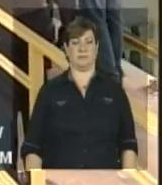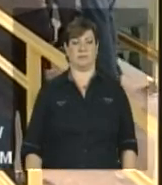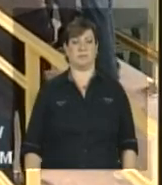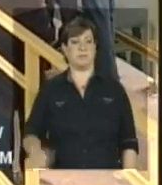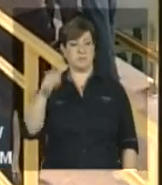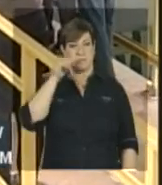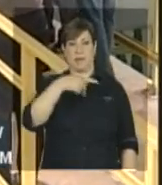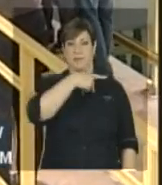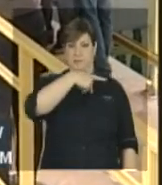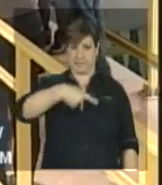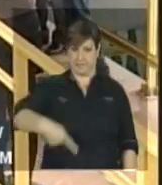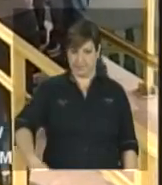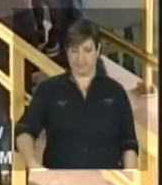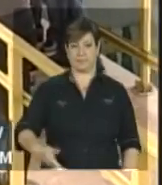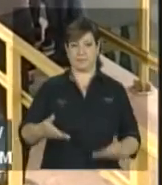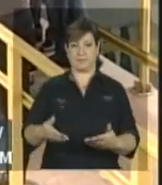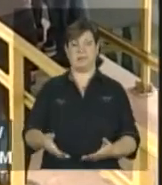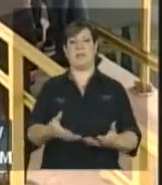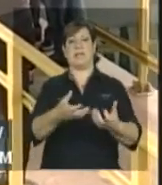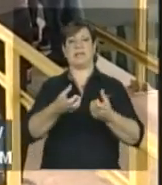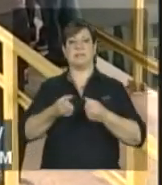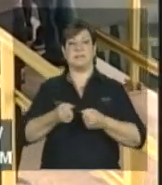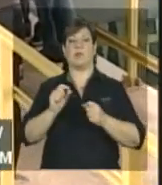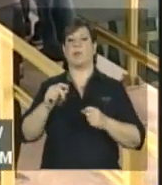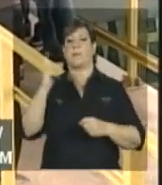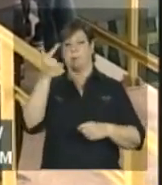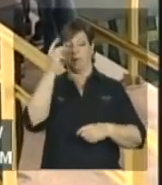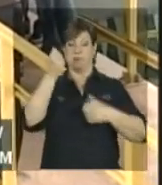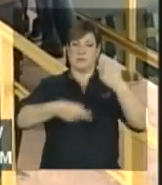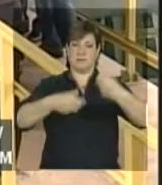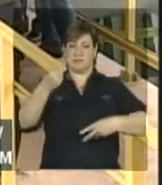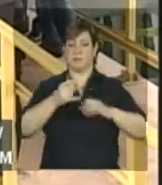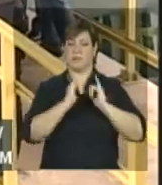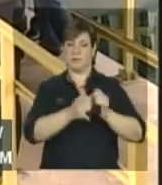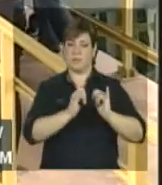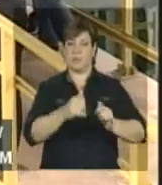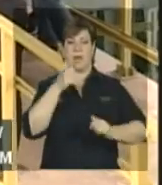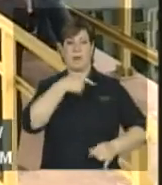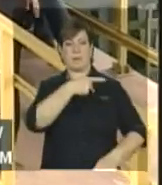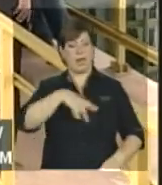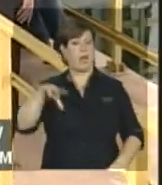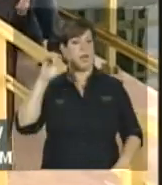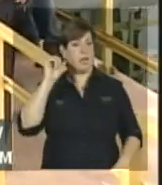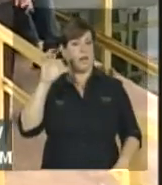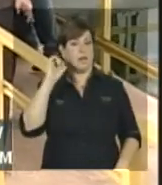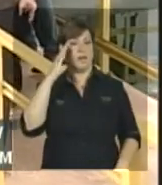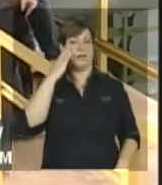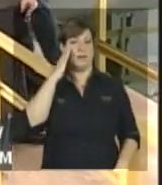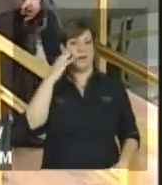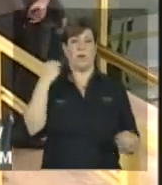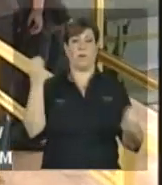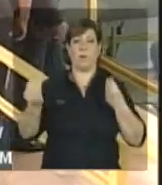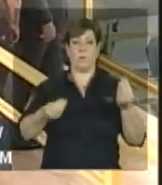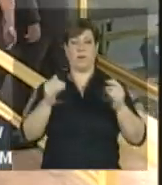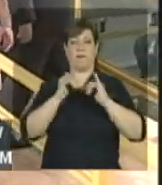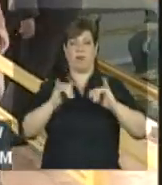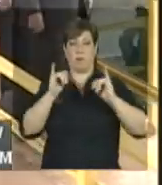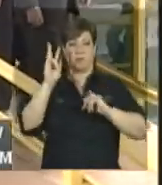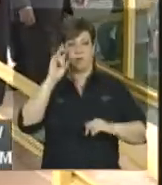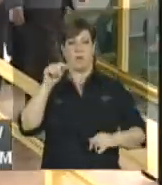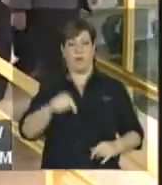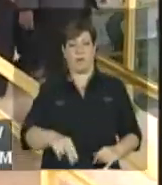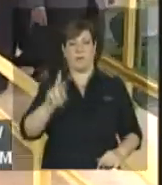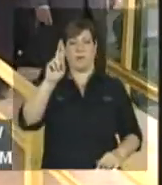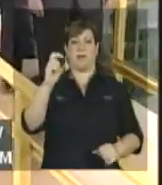A presidenta aí recebendo as explicações dos funcionários, dos responsáveis pela